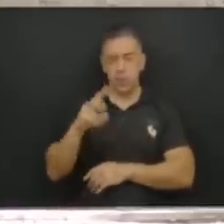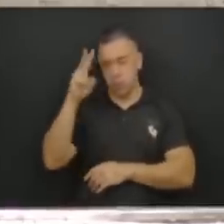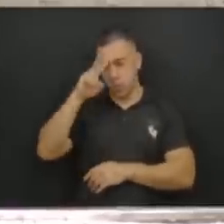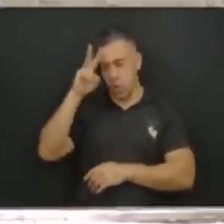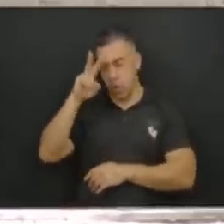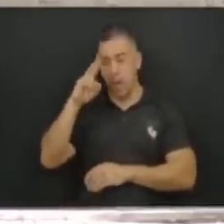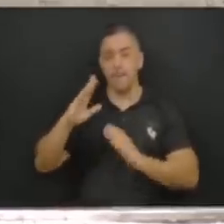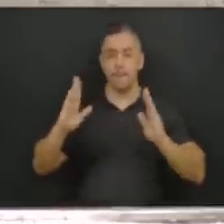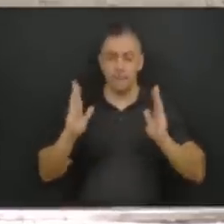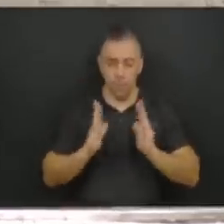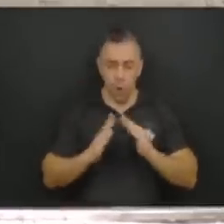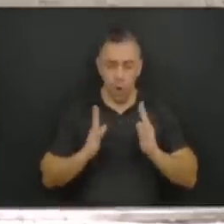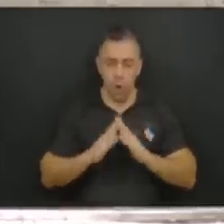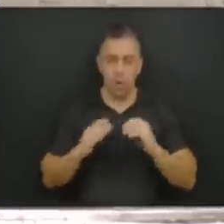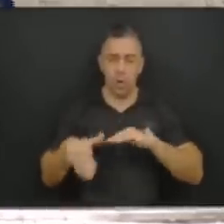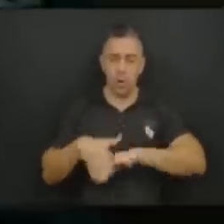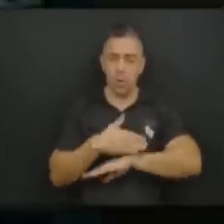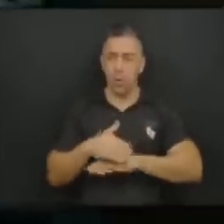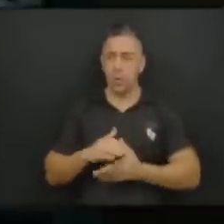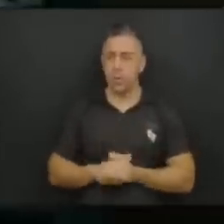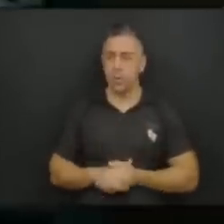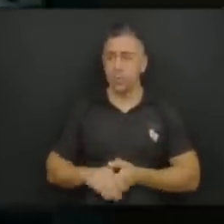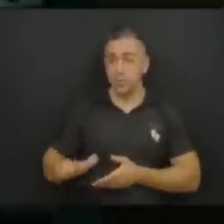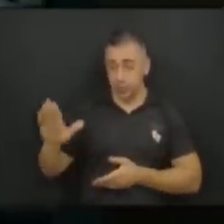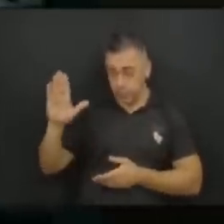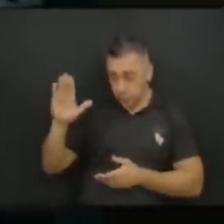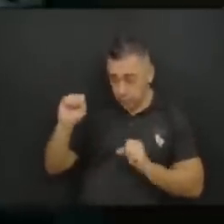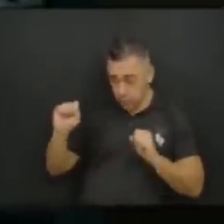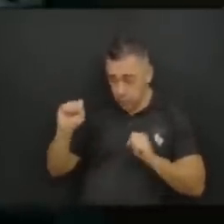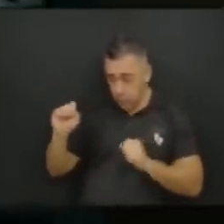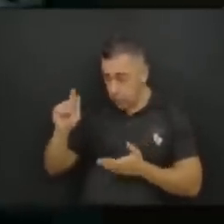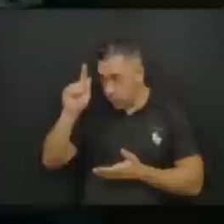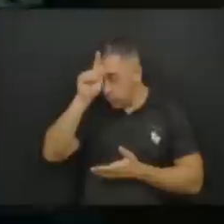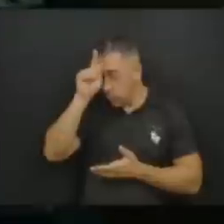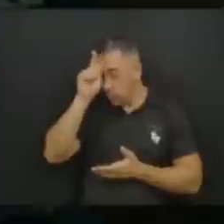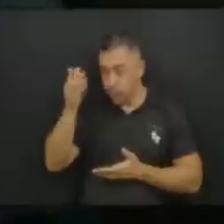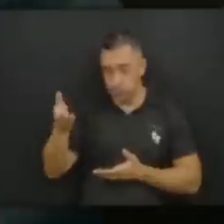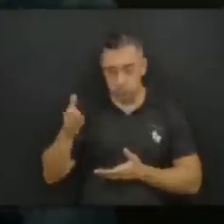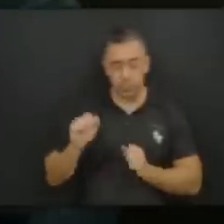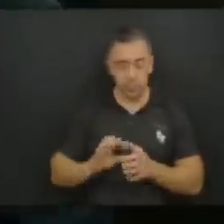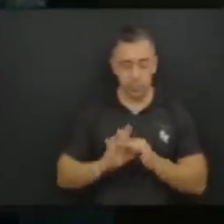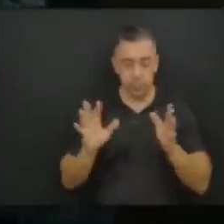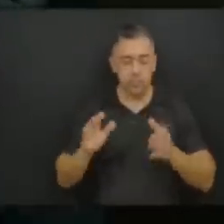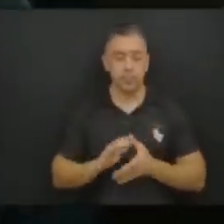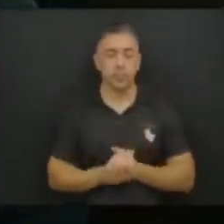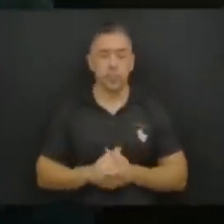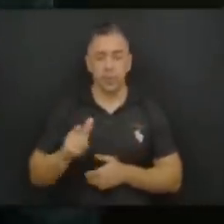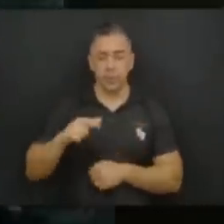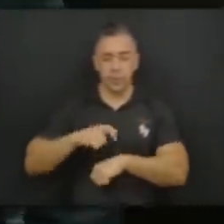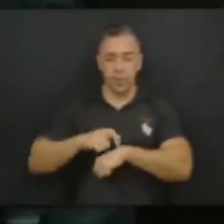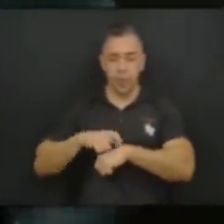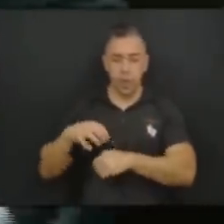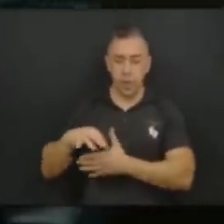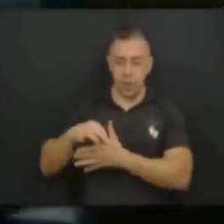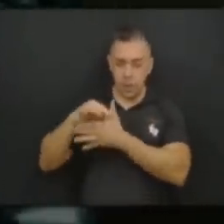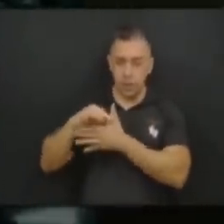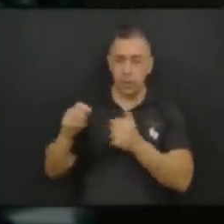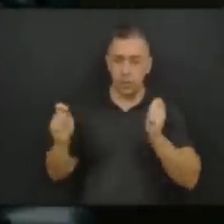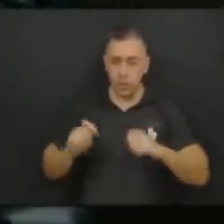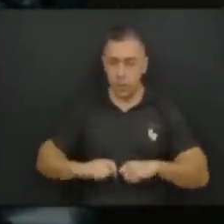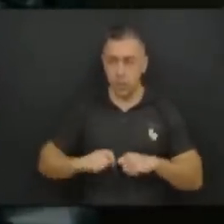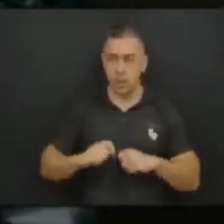rua o deputado galo permite uma parte com Prazeres silêncio Deputado agora no horário da liderança